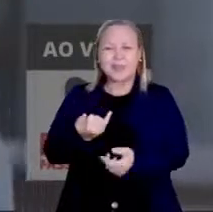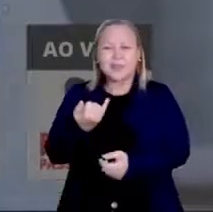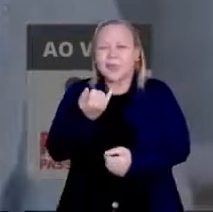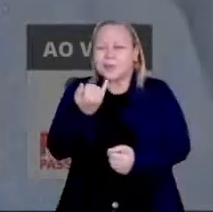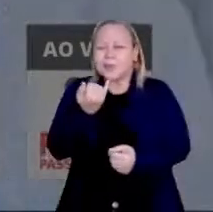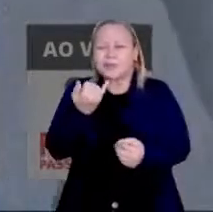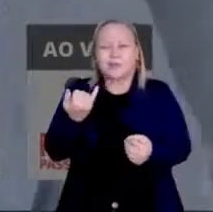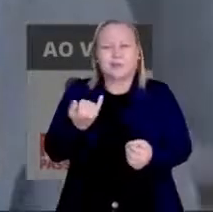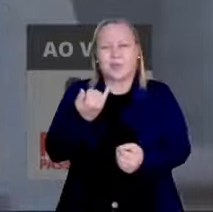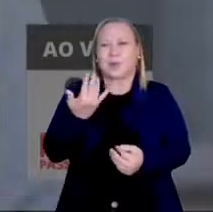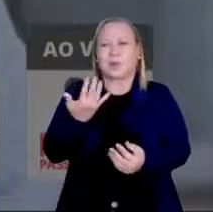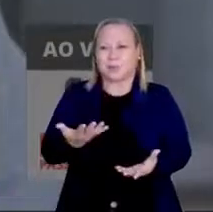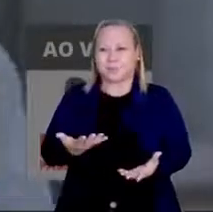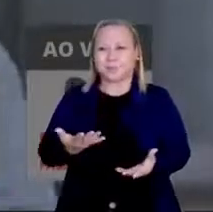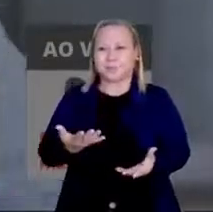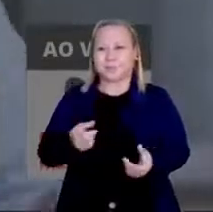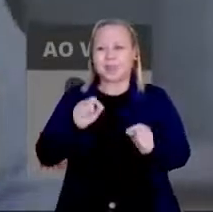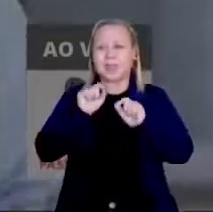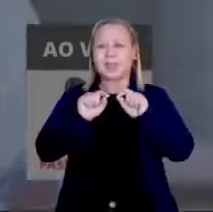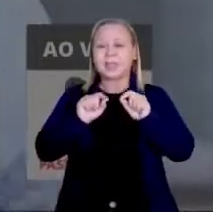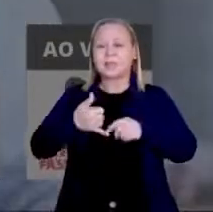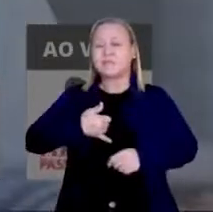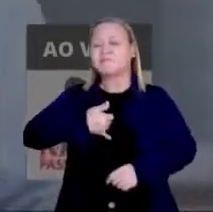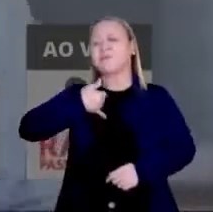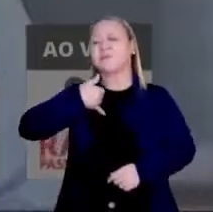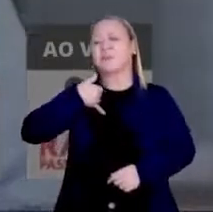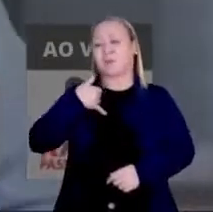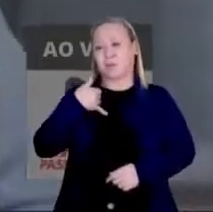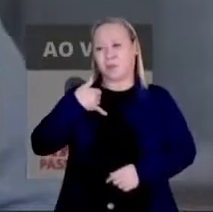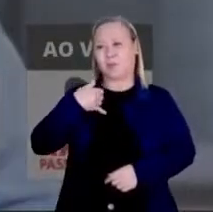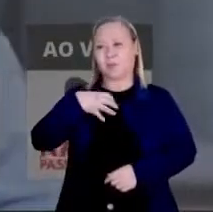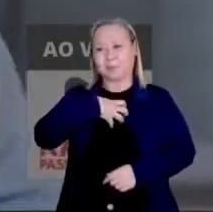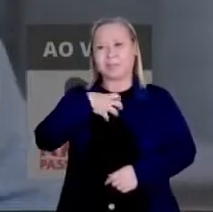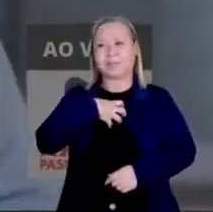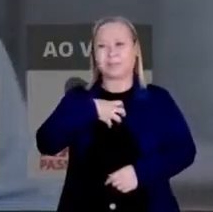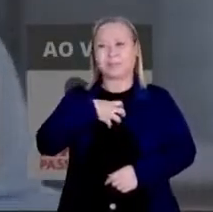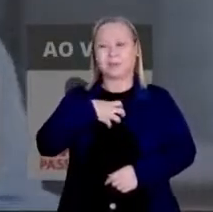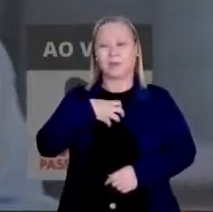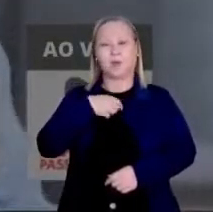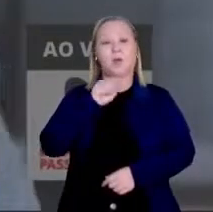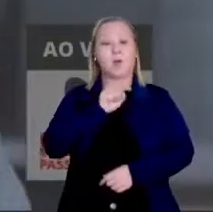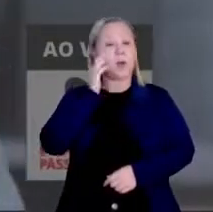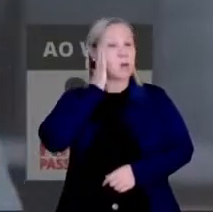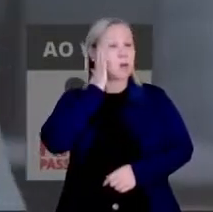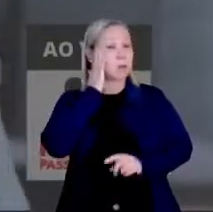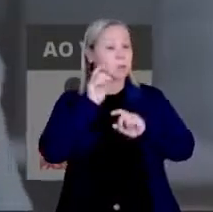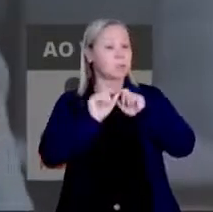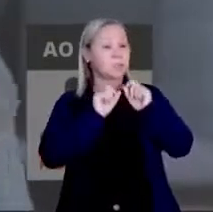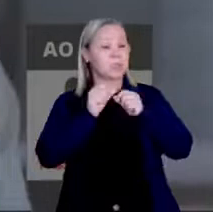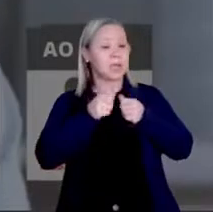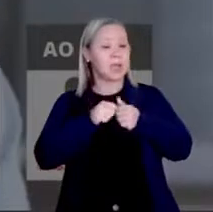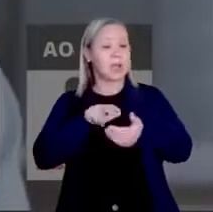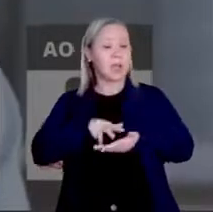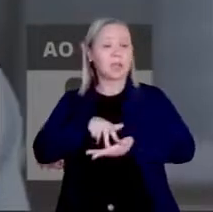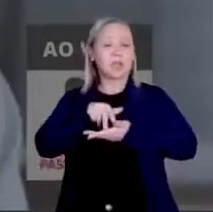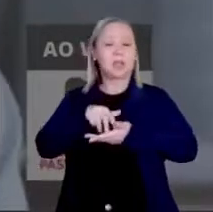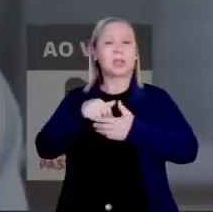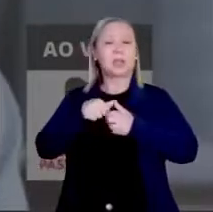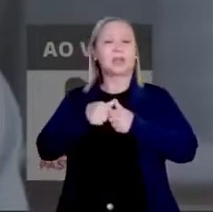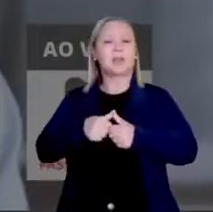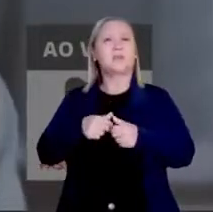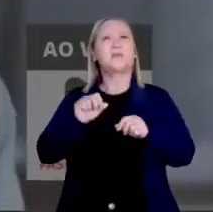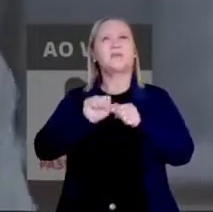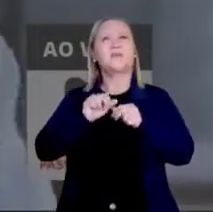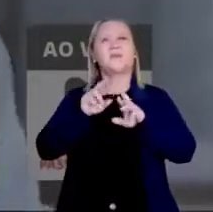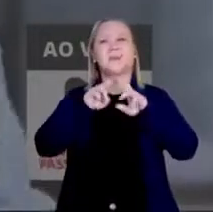aulas, sabe, depois, ou seja, durante a pandemia, sabe, a volta às aulas vai trazer dois tipos de crianças para a escola.